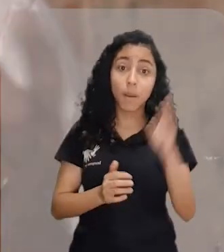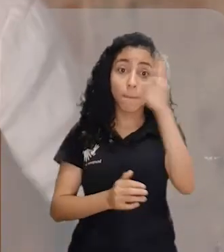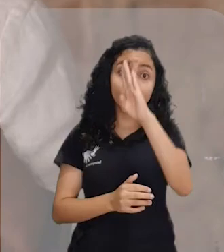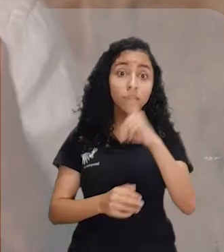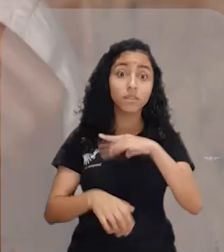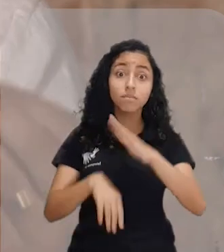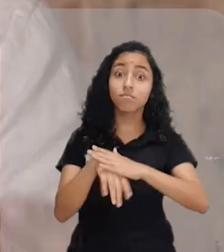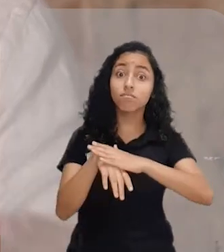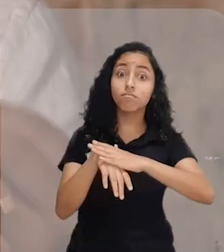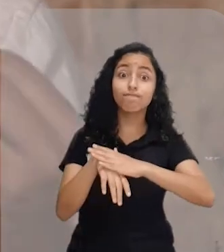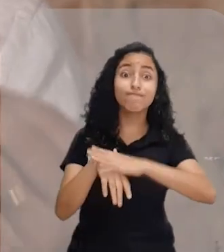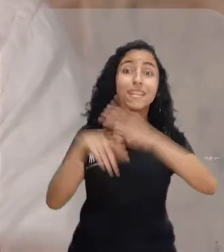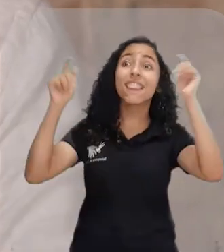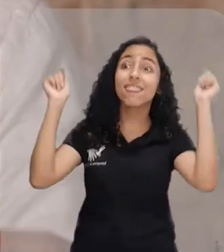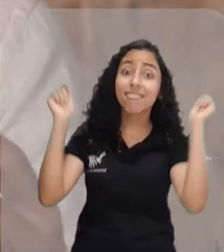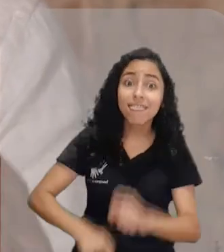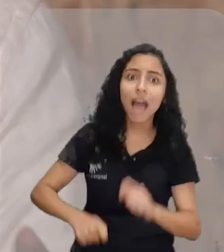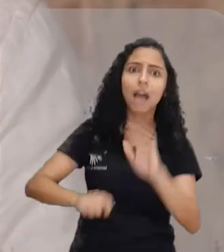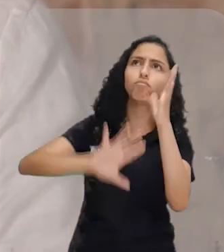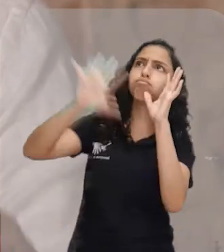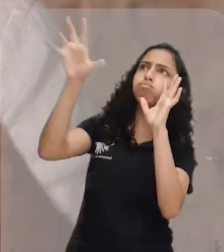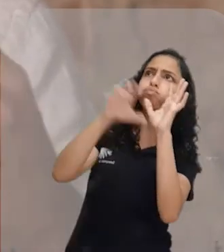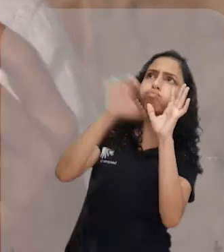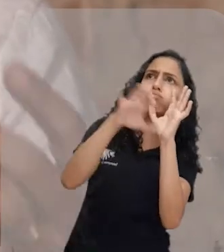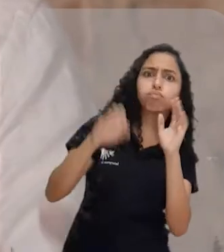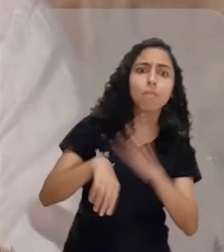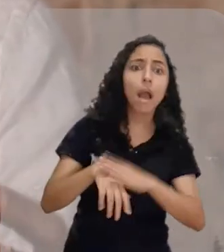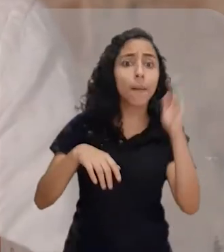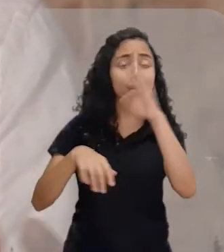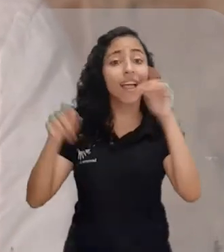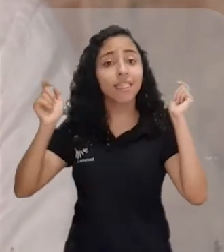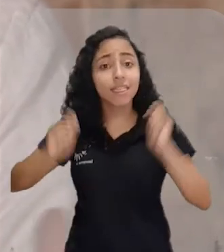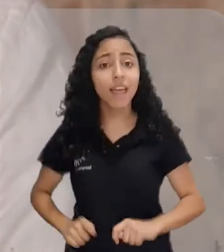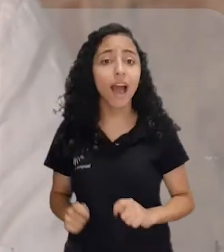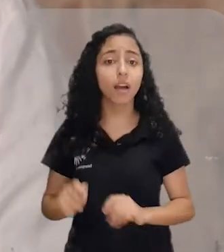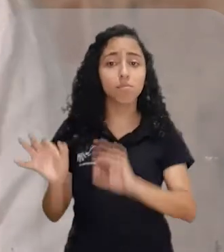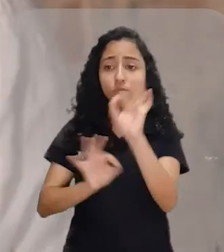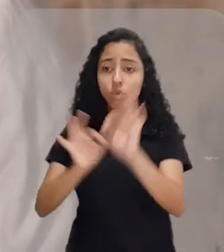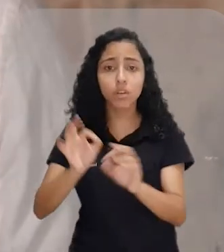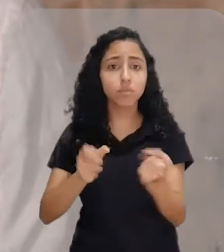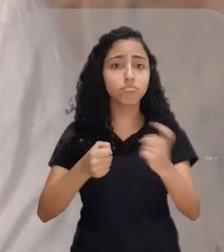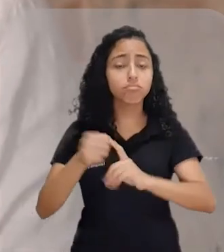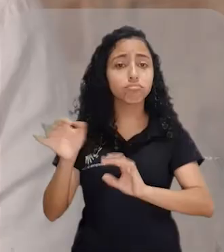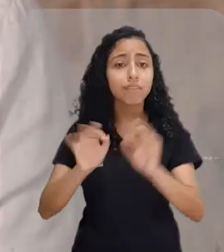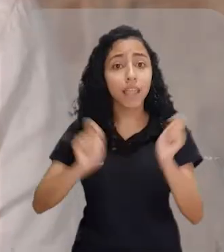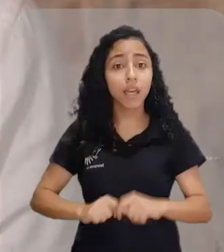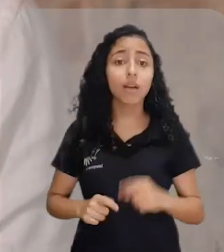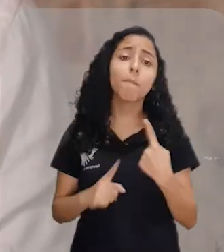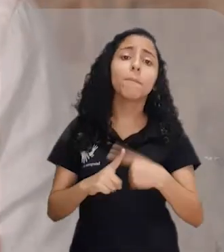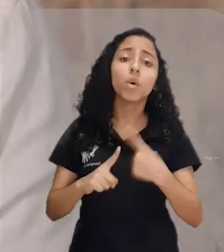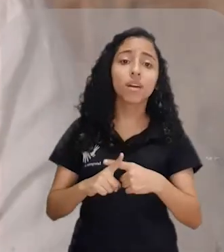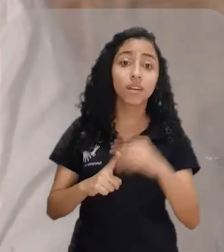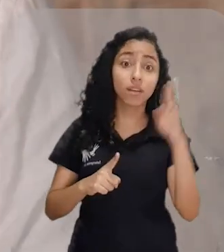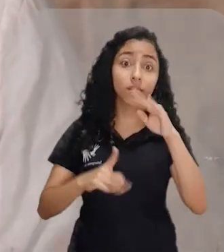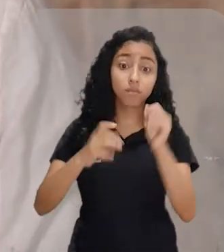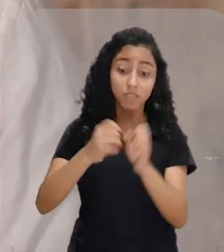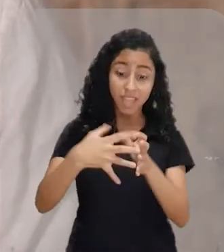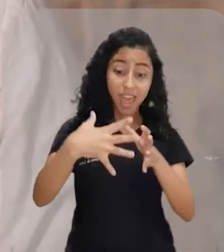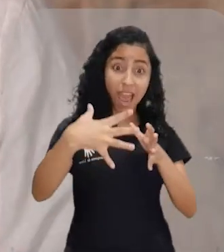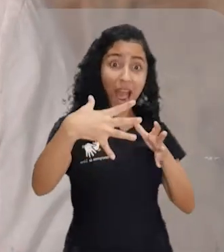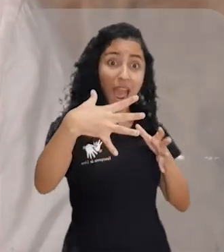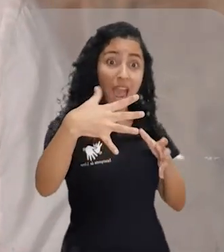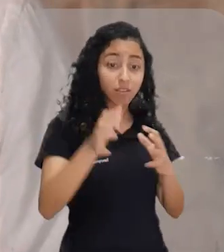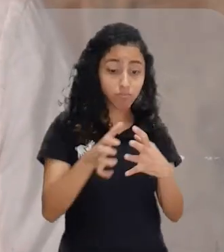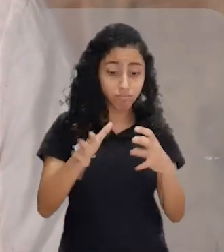por exemplo, né, de sequestro de carbono através de programas de restauração. Isso ocorre por algumas razões. Primeiro, pela extensão